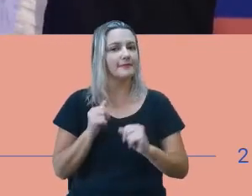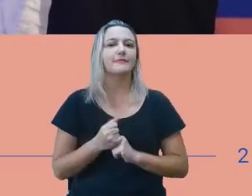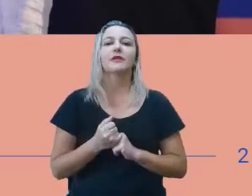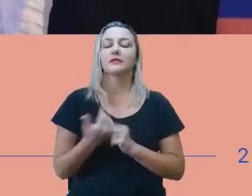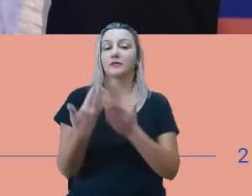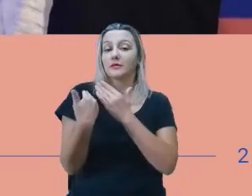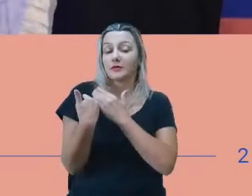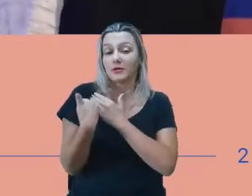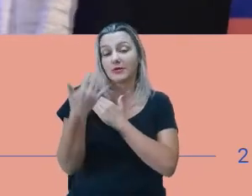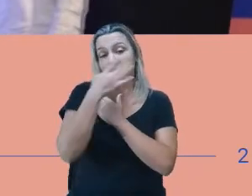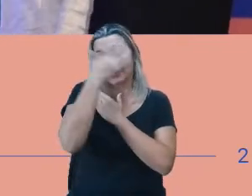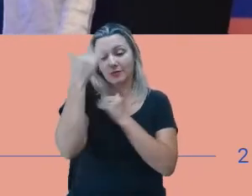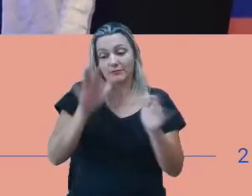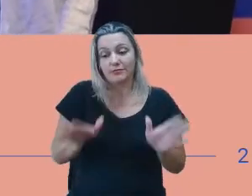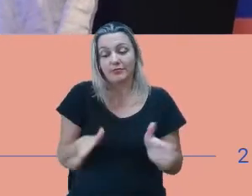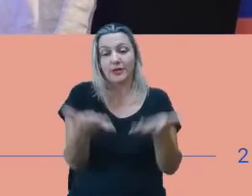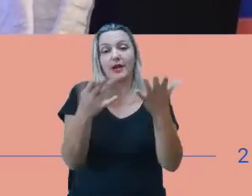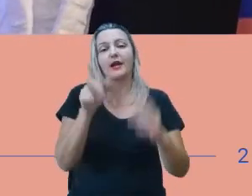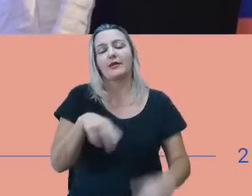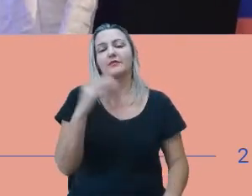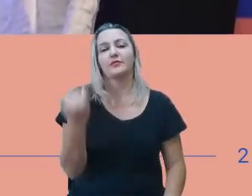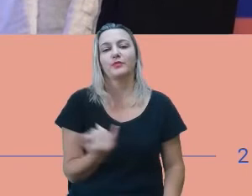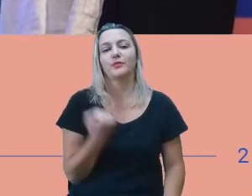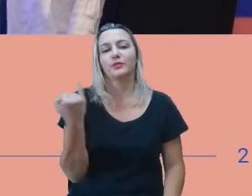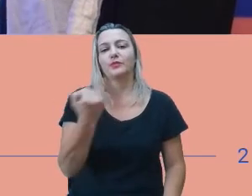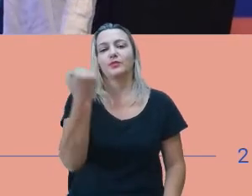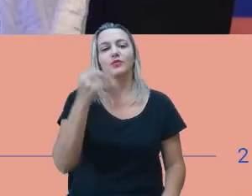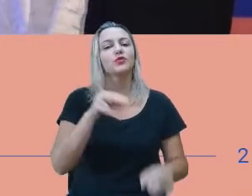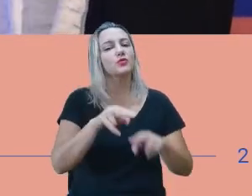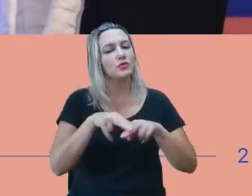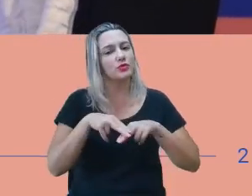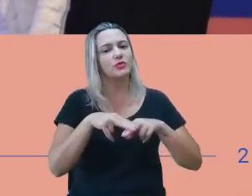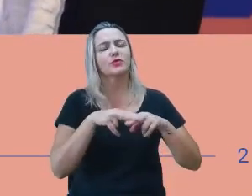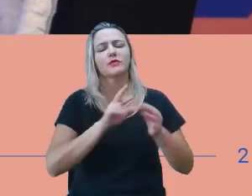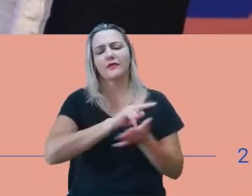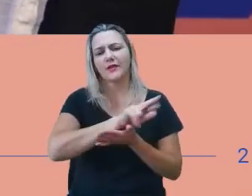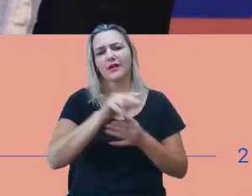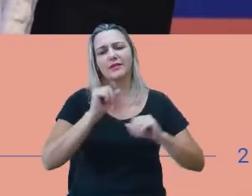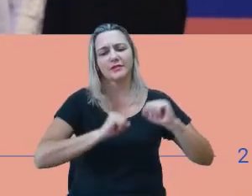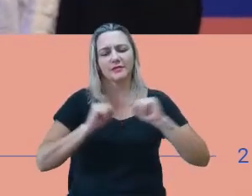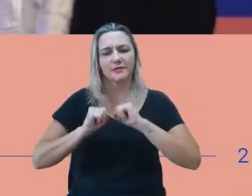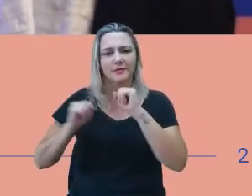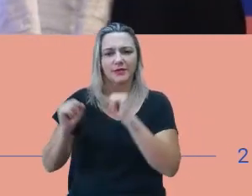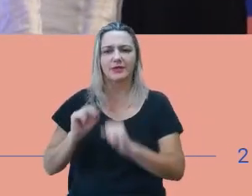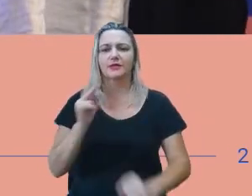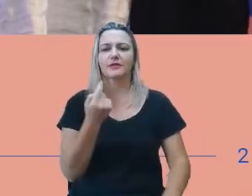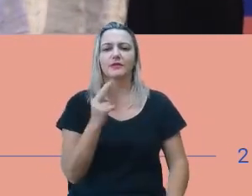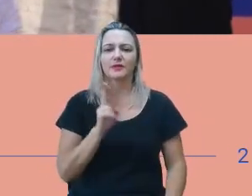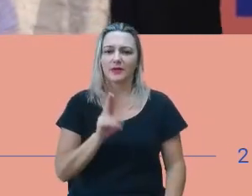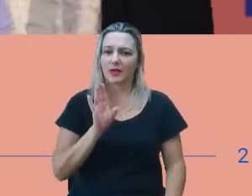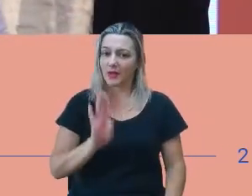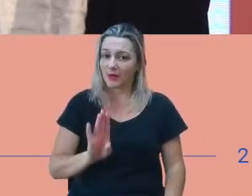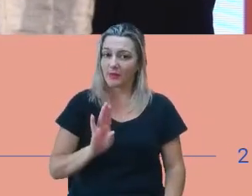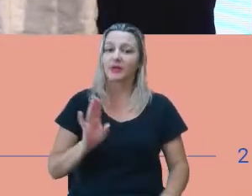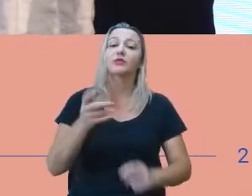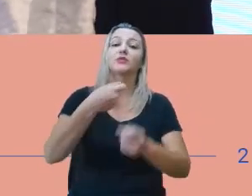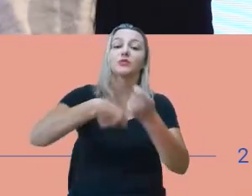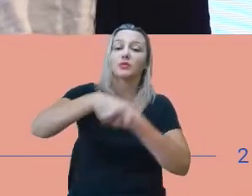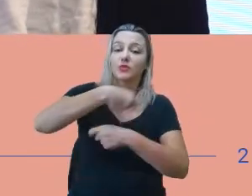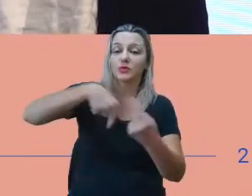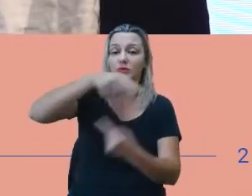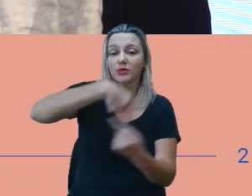importante e é isso que a gente vem fazendo com várias indústrias brasileiras no ranking de Economia circular que é uma iniciativa